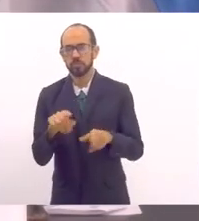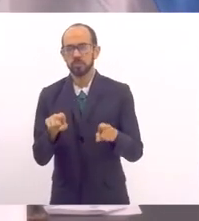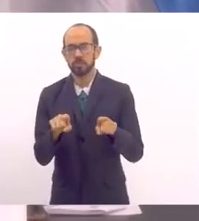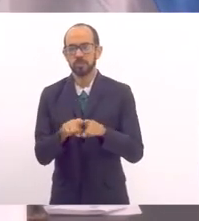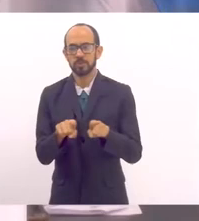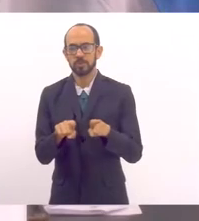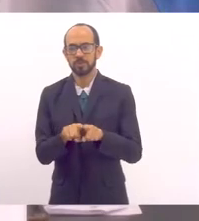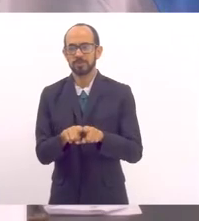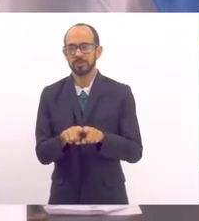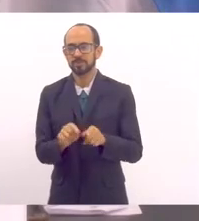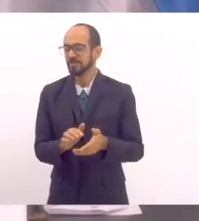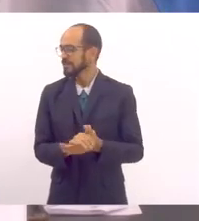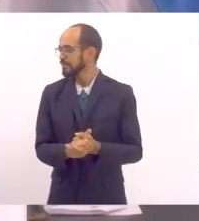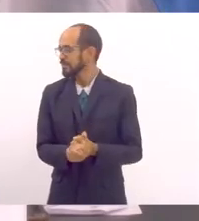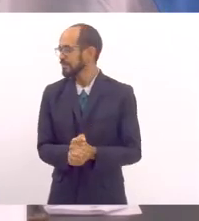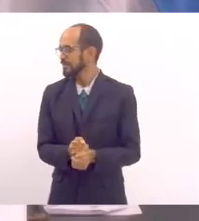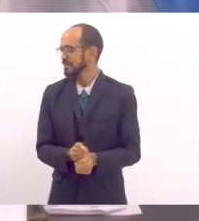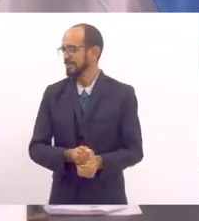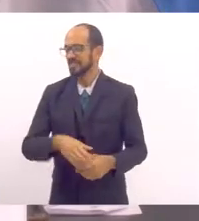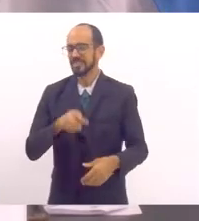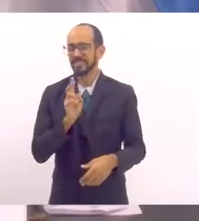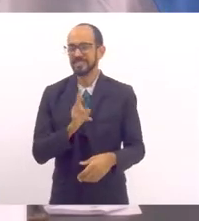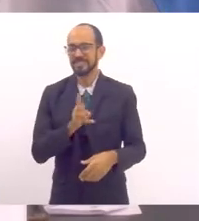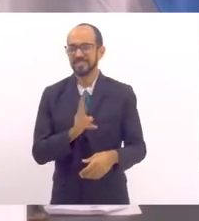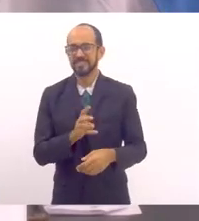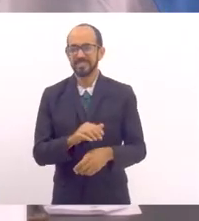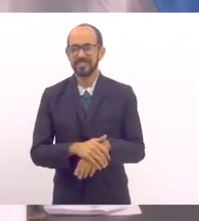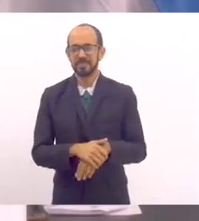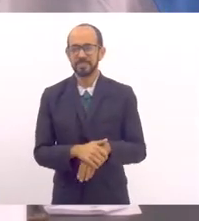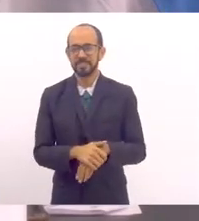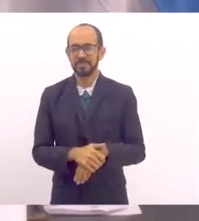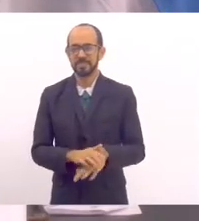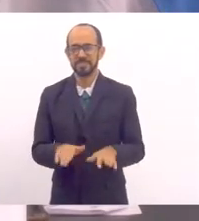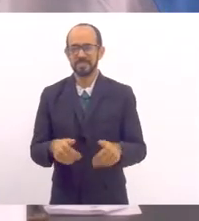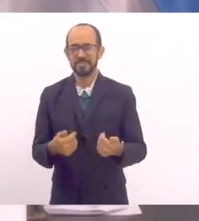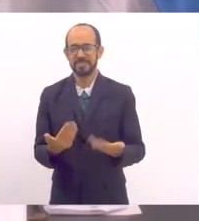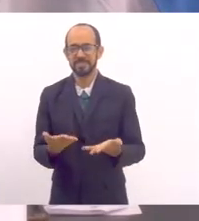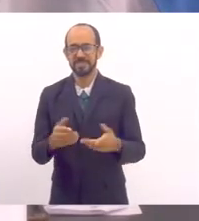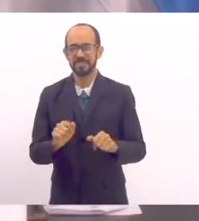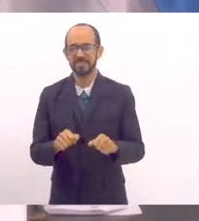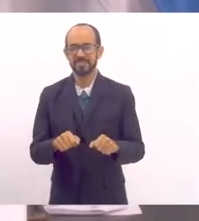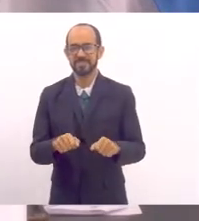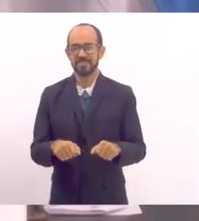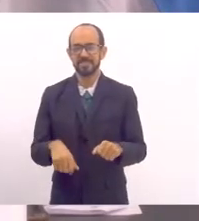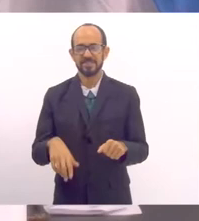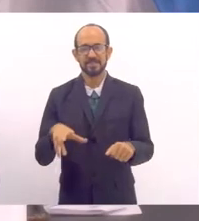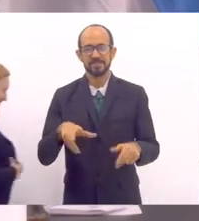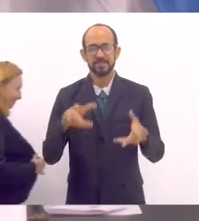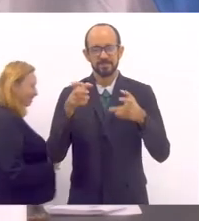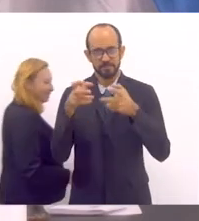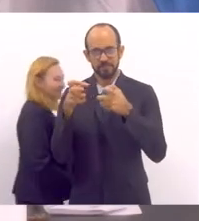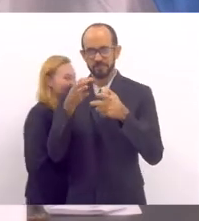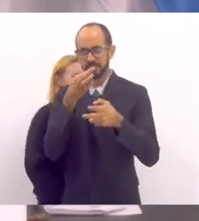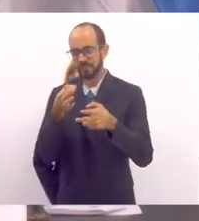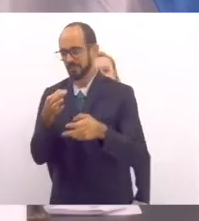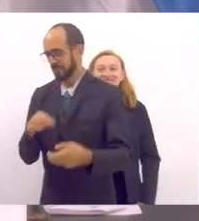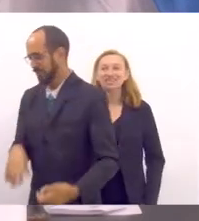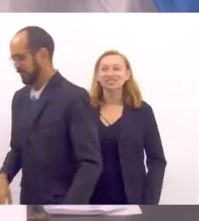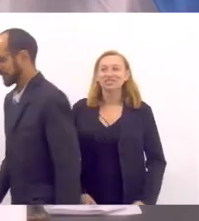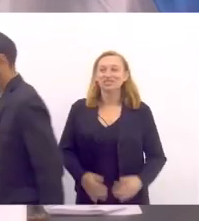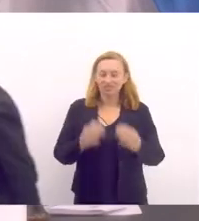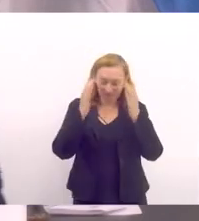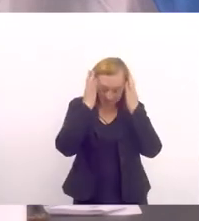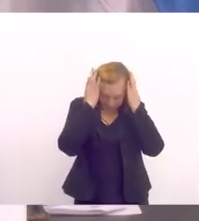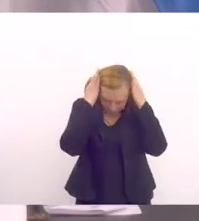Segurança Pública, sempre tem a maior hombridade e destreza ali de me ouvir, de ouvir o nosso pensamento quanto comissão.